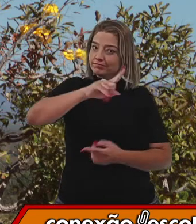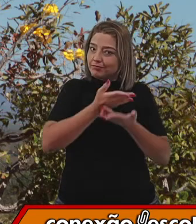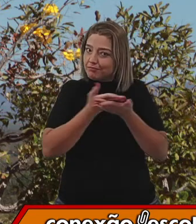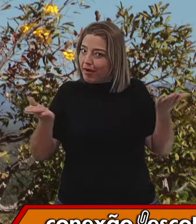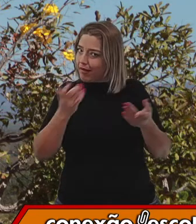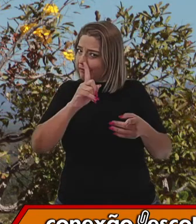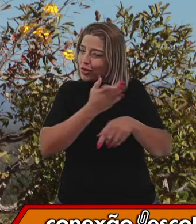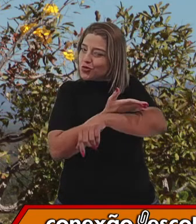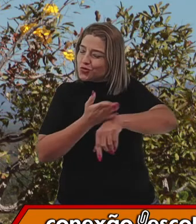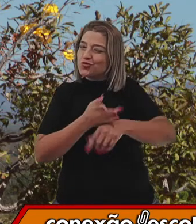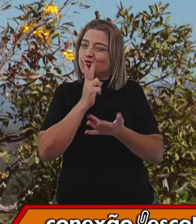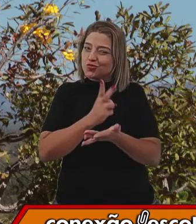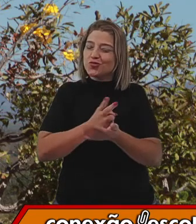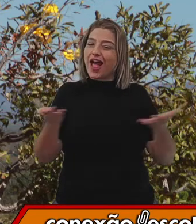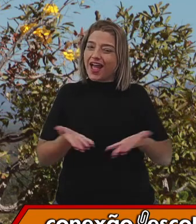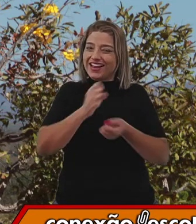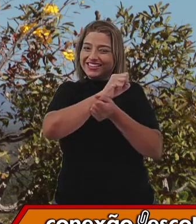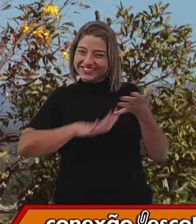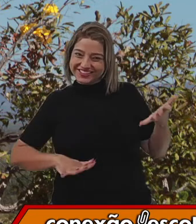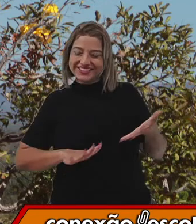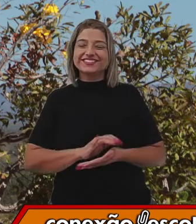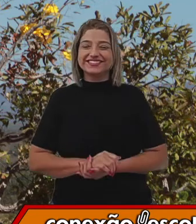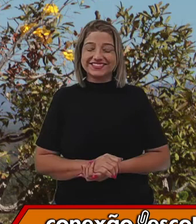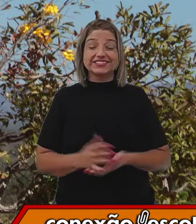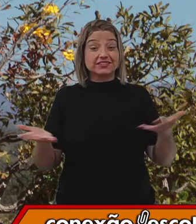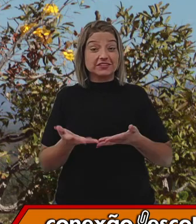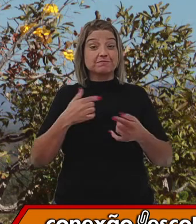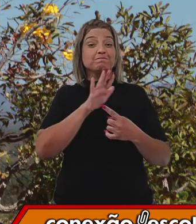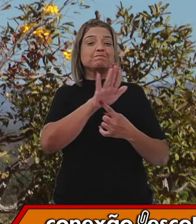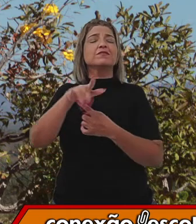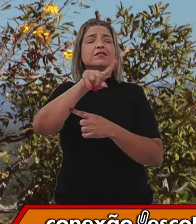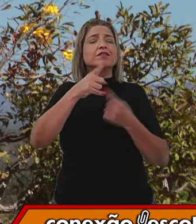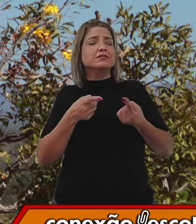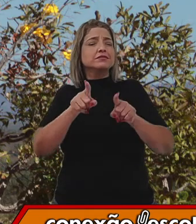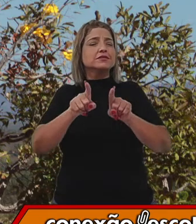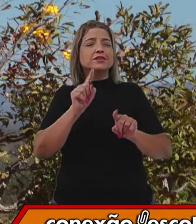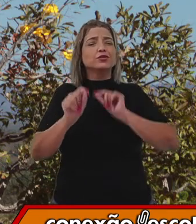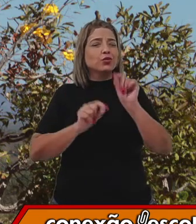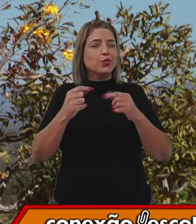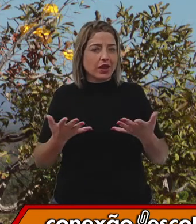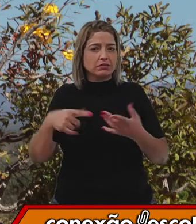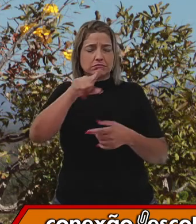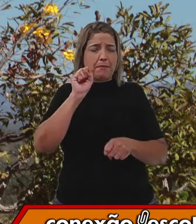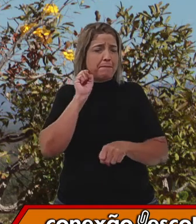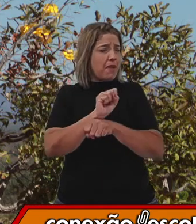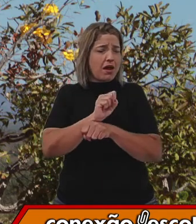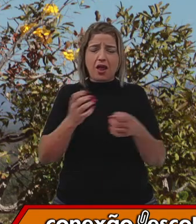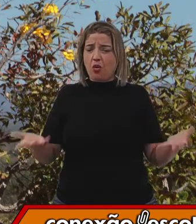costume, vamos de atividade. Eu vou deixar aqui um desafio para você. Pare tudo que está